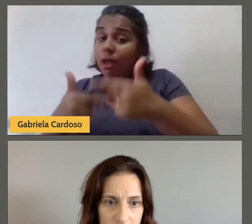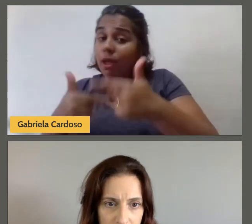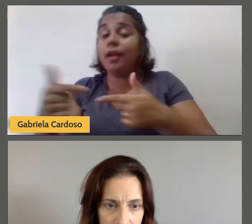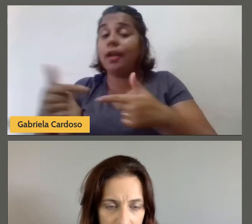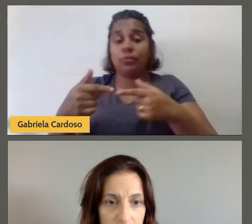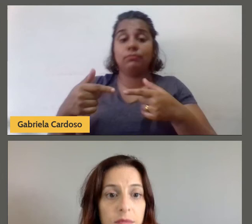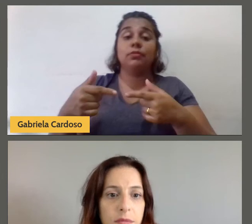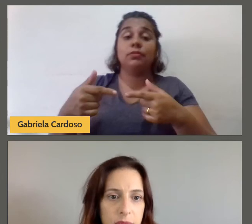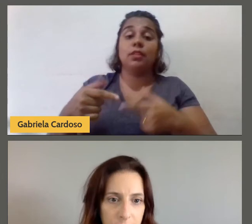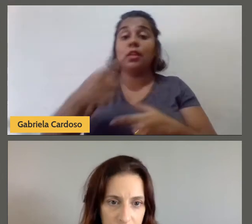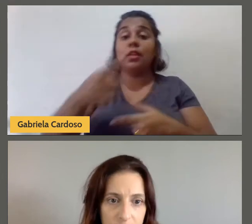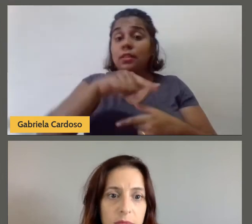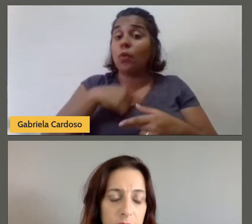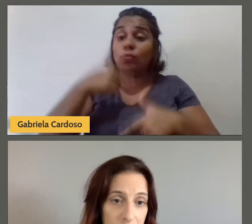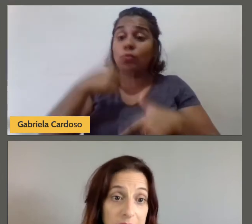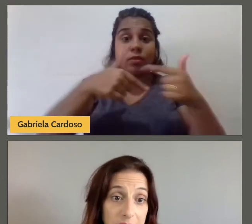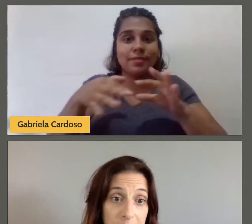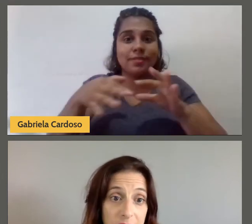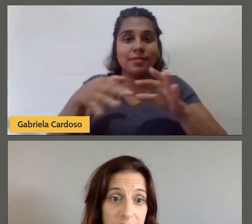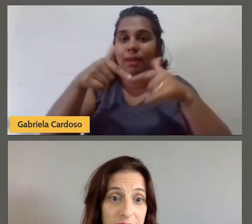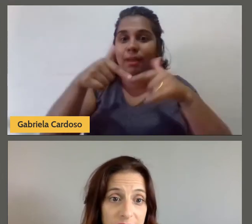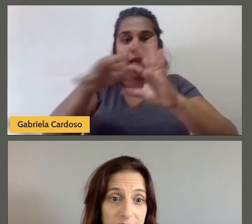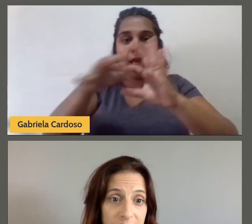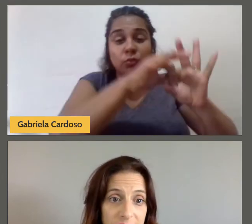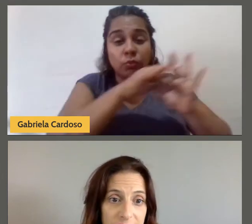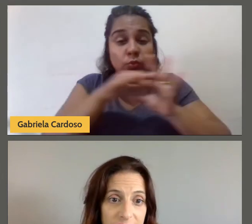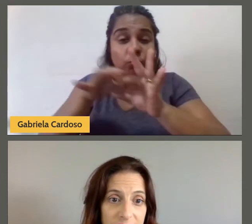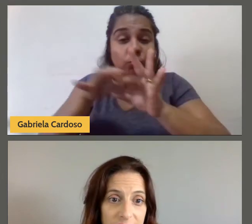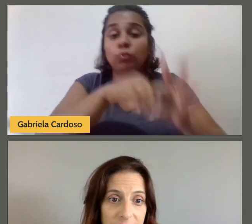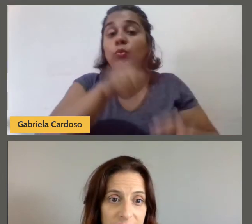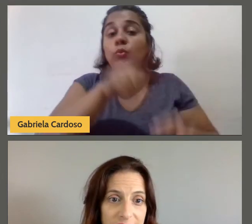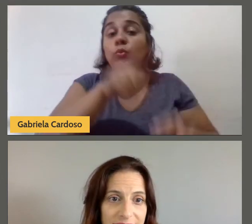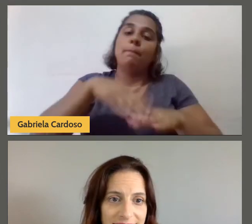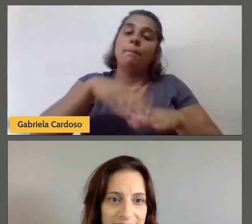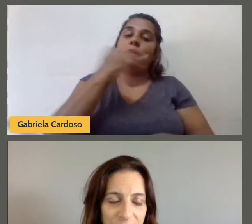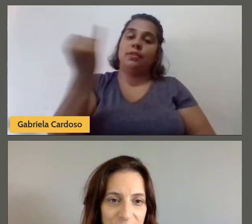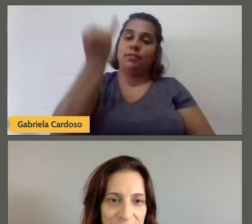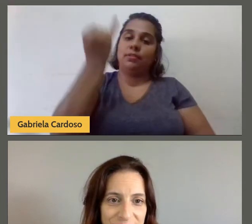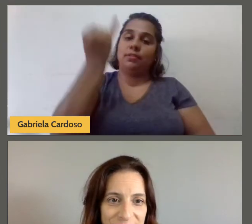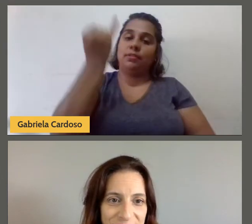puder atuar, melhor para os beneficiários da organização, sem dúvida.